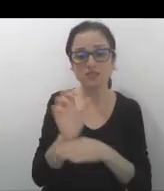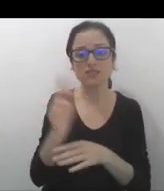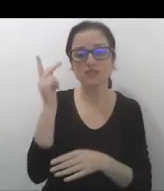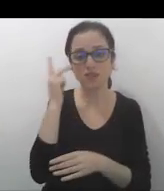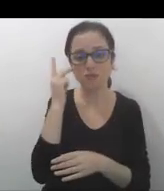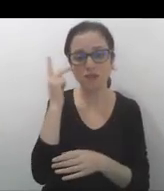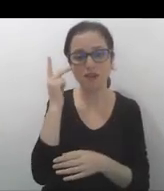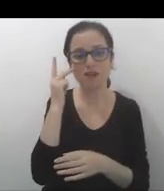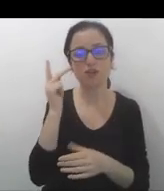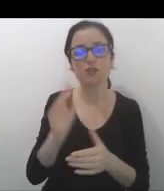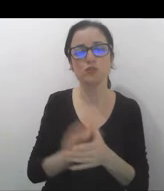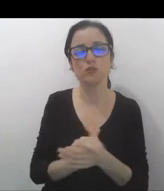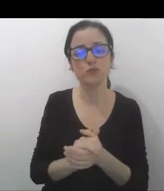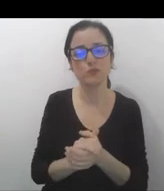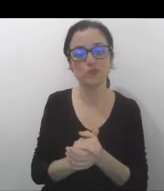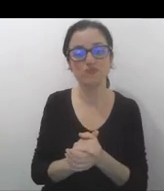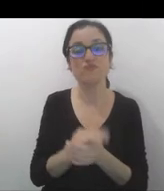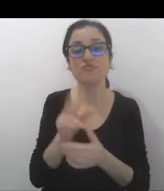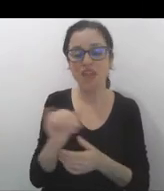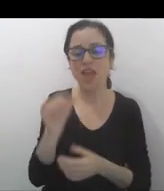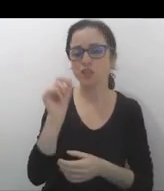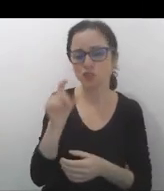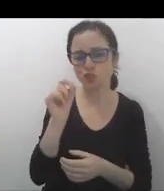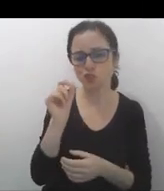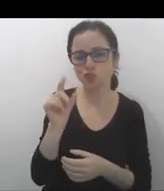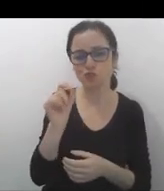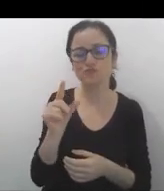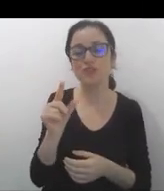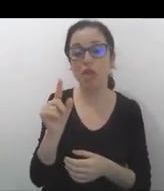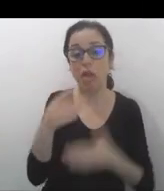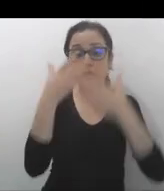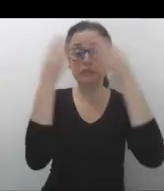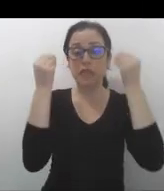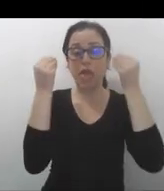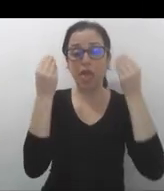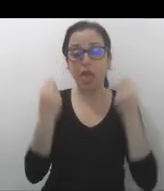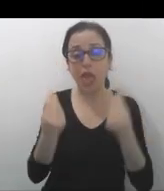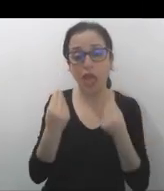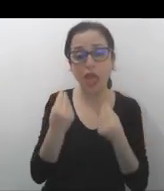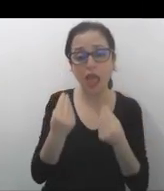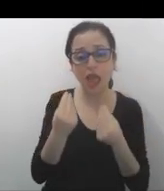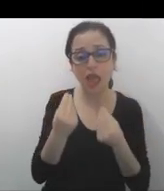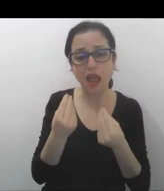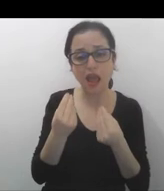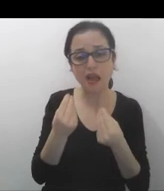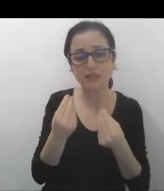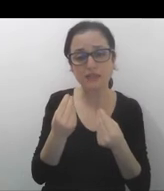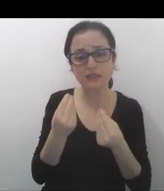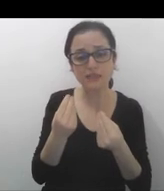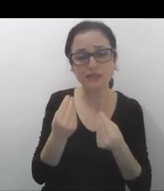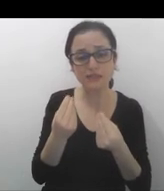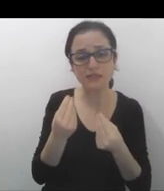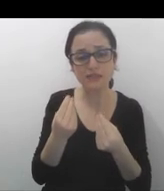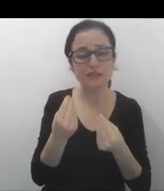e o Estado de São Paulo, o jornal Estado de São Paulo, vai criticar e dizer assim, ah, esqueceram,